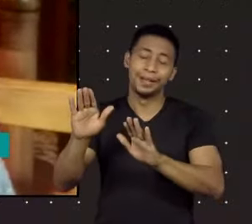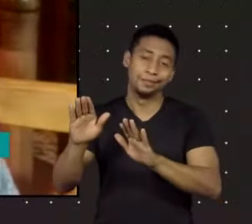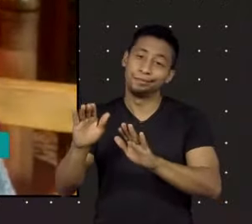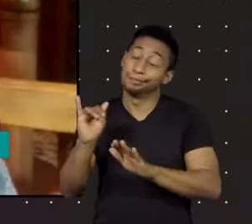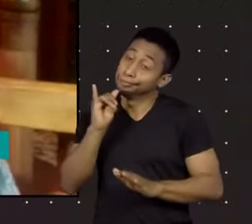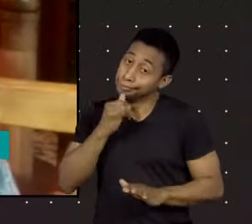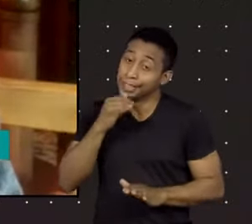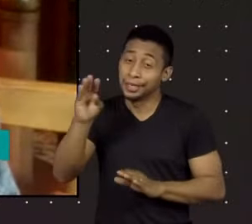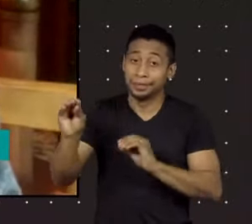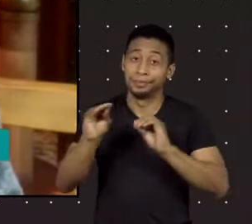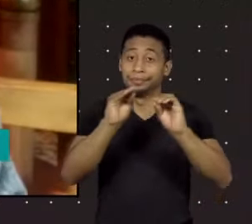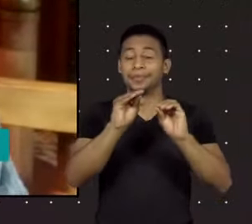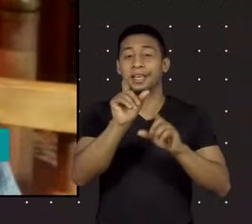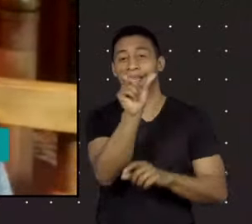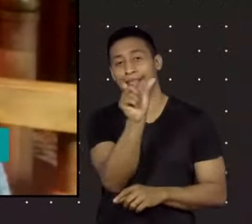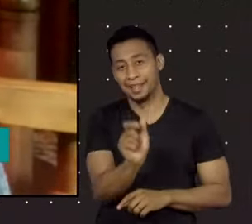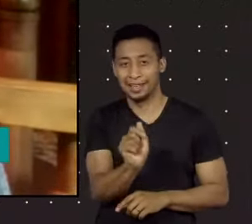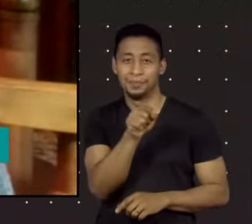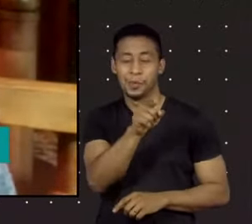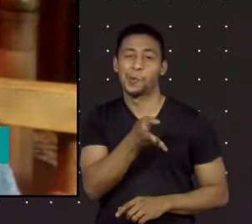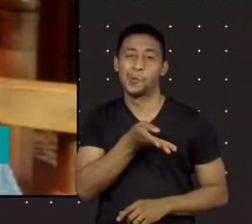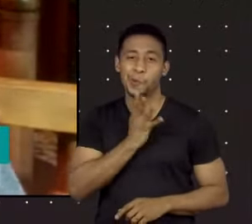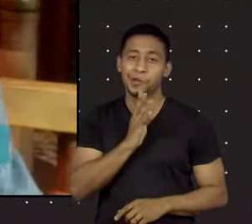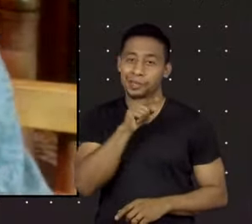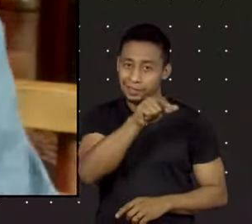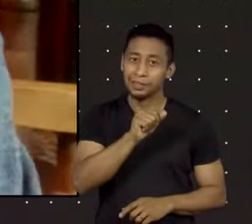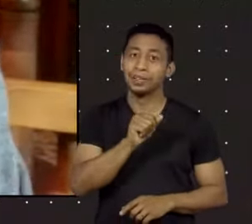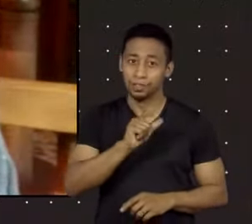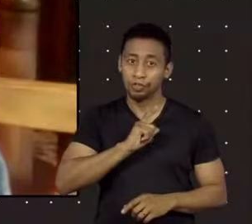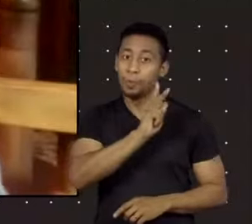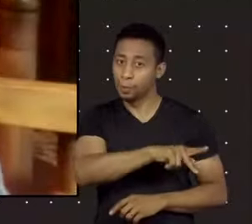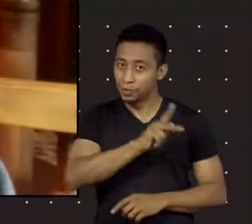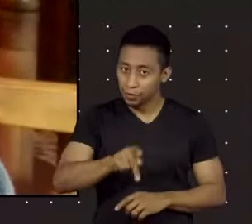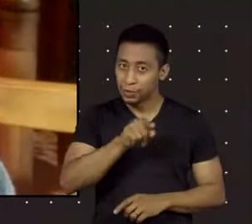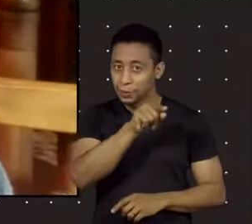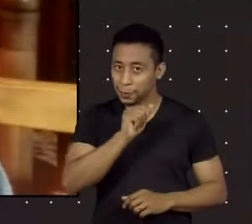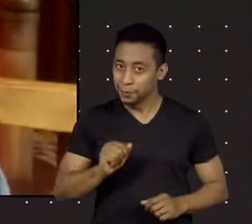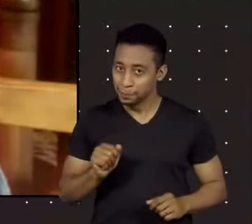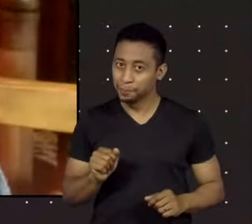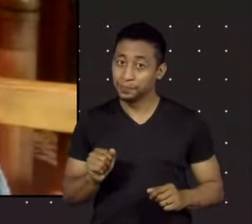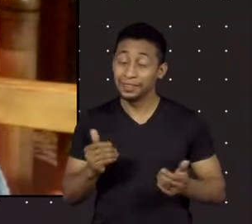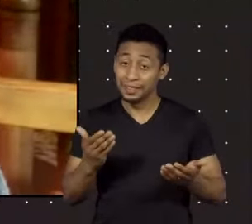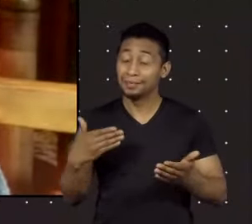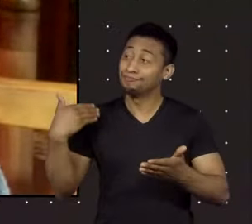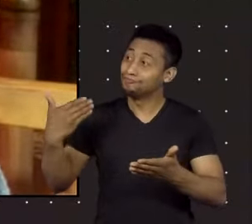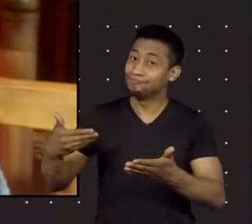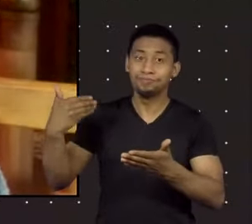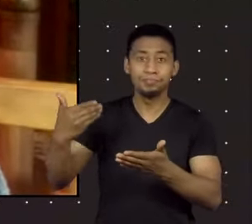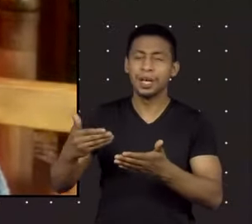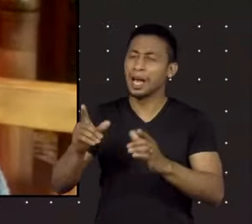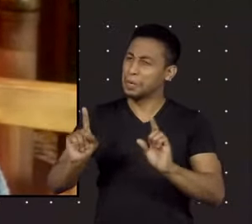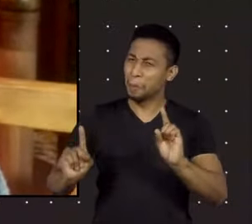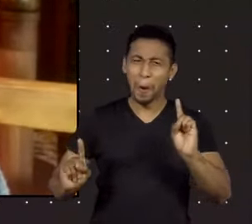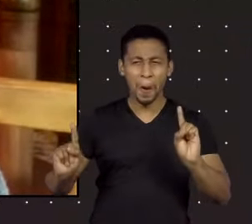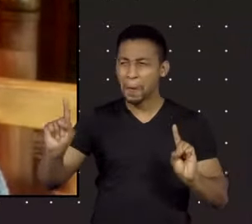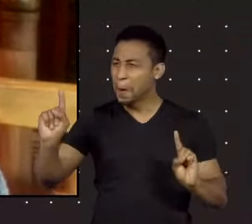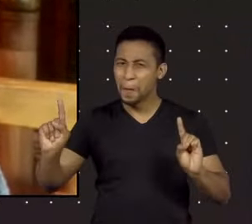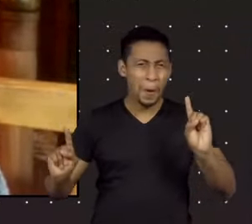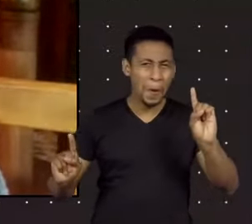onde ele conhecia melhor aquela tradição toda, porque ele tinha tido professores italianos aqui. Chegou um ponto em que ele competia com o